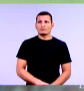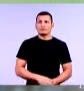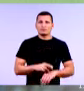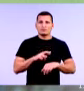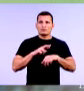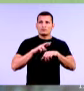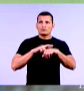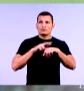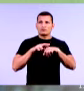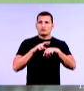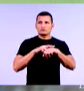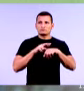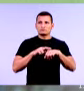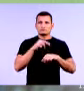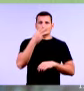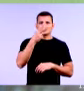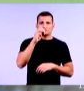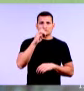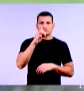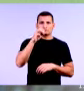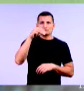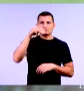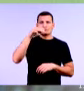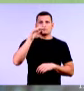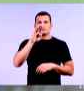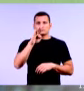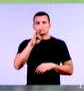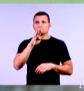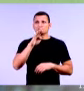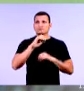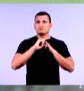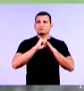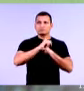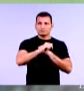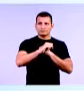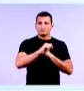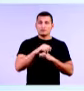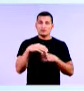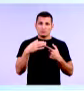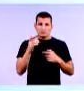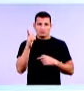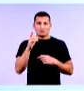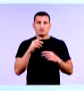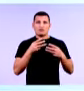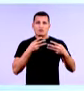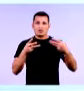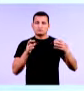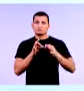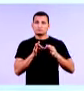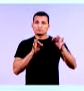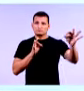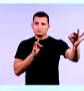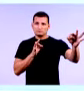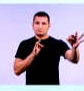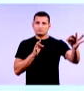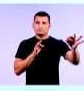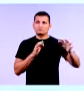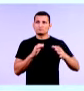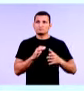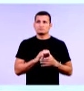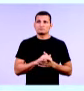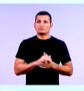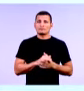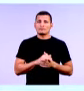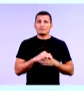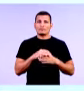Então, essa rede, então, é uma rede de longa distância. No caso, a gente não pode deixar de falar, quando fala em rede